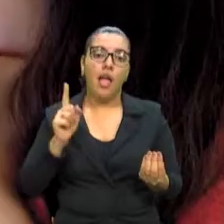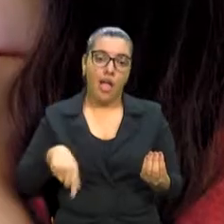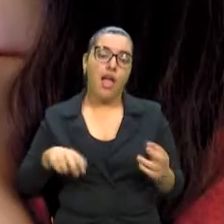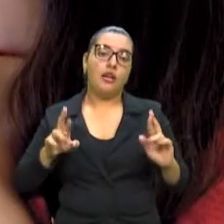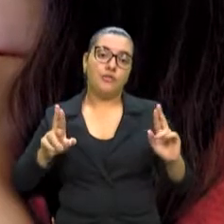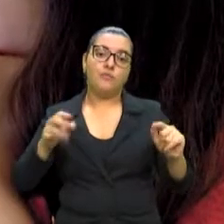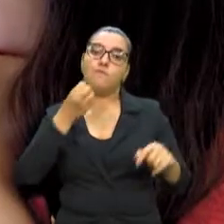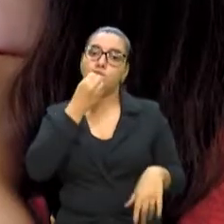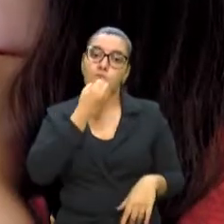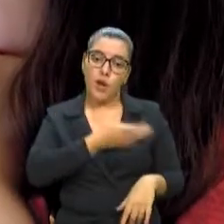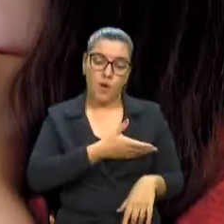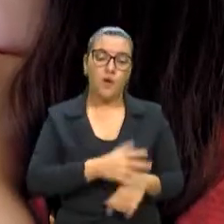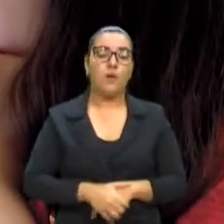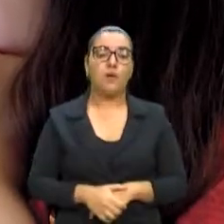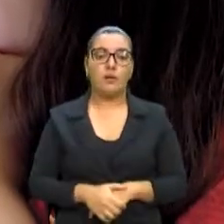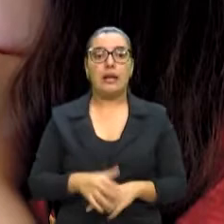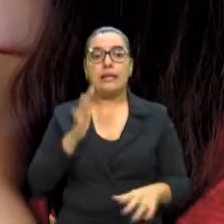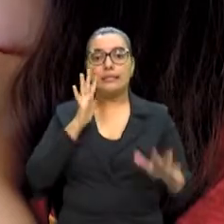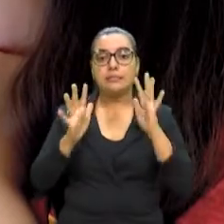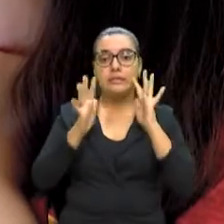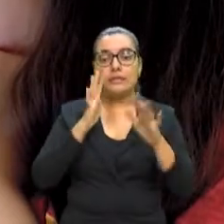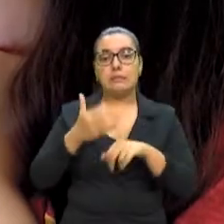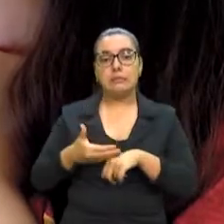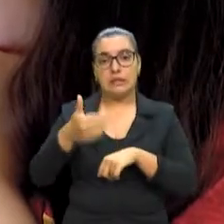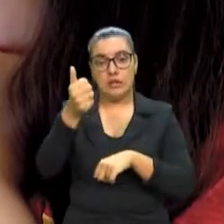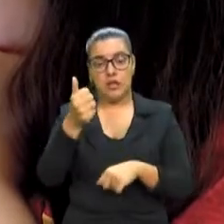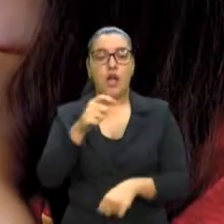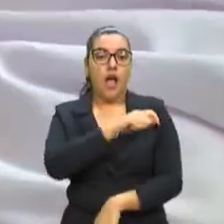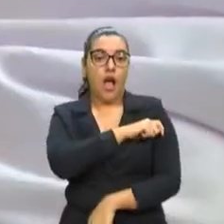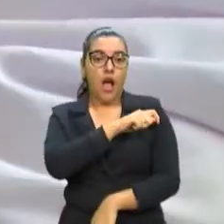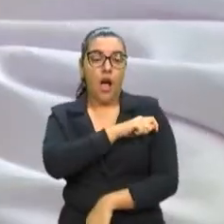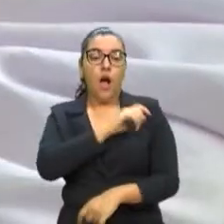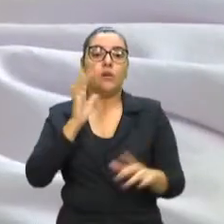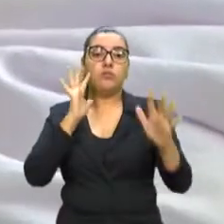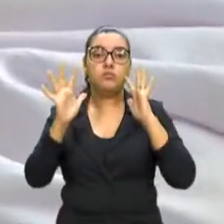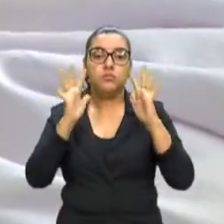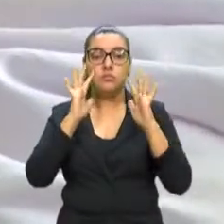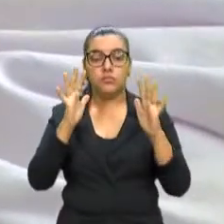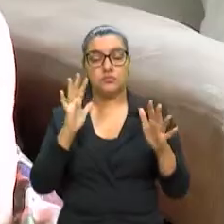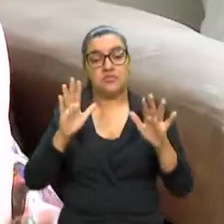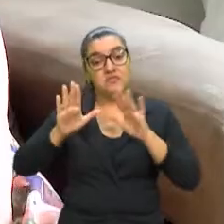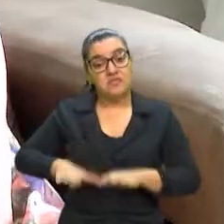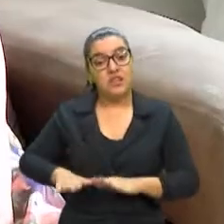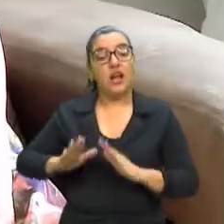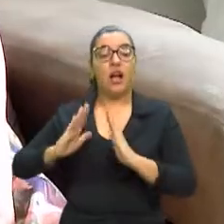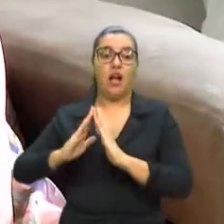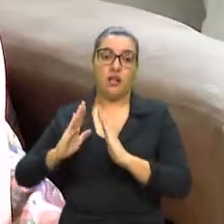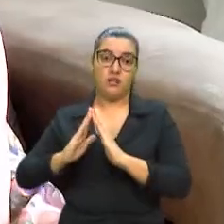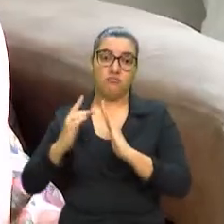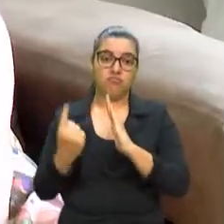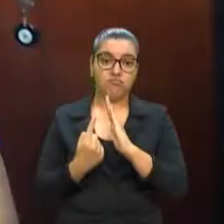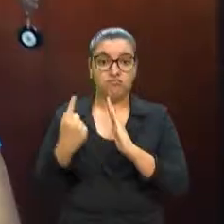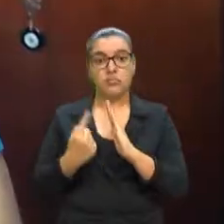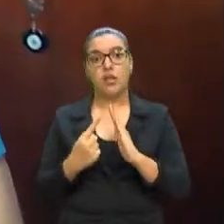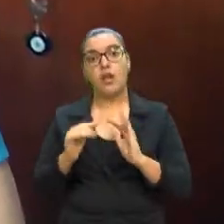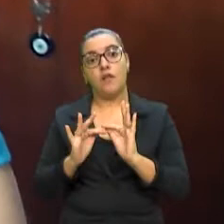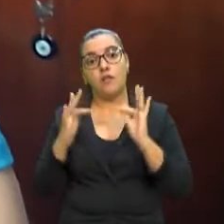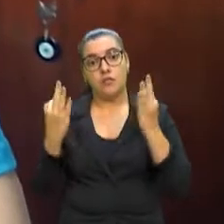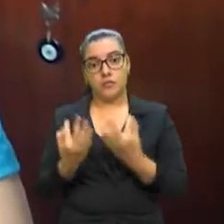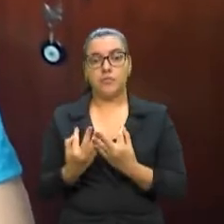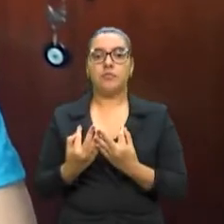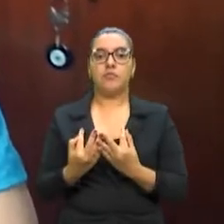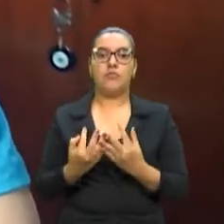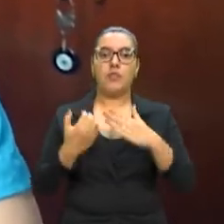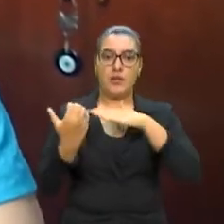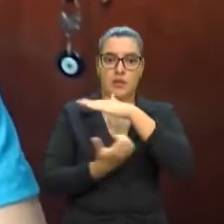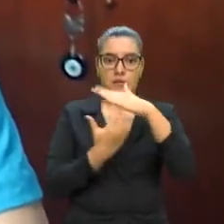diferença. Pensando em melhorar o desempenho dos estudantes que passaram a ficar mais tempo em casa e com a família, uma empresa